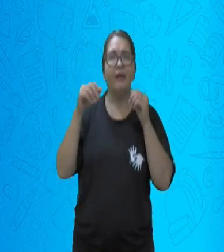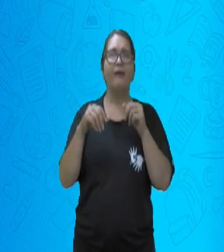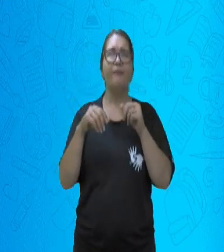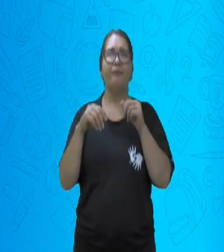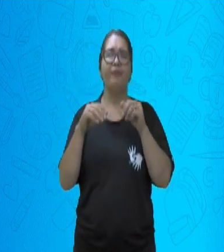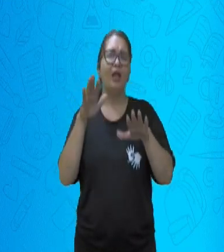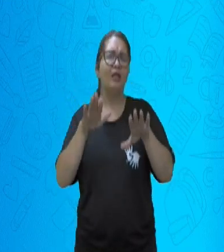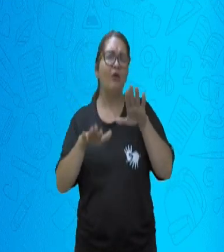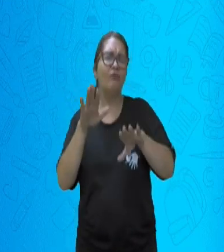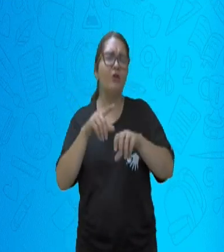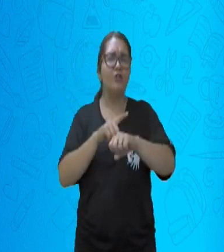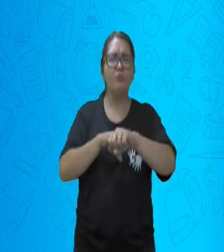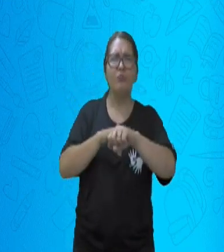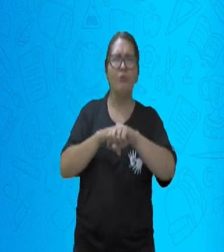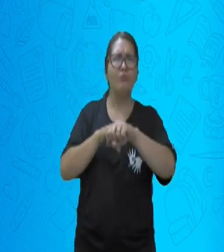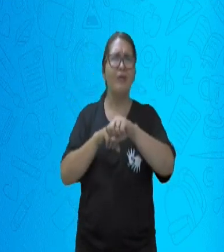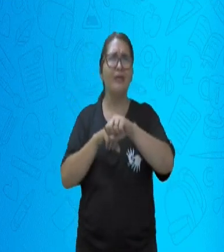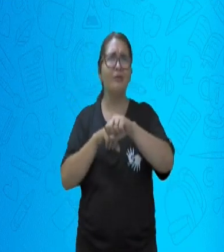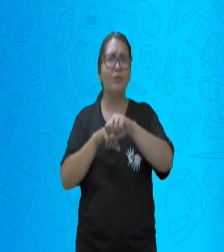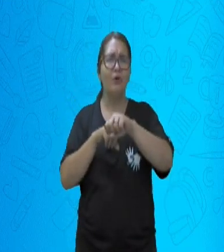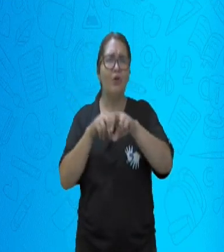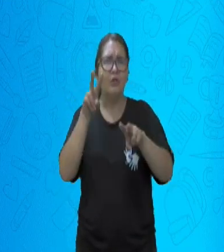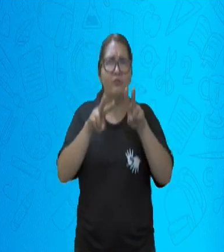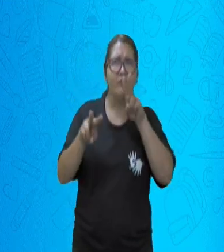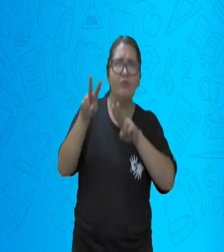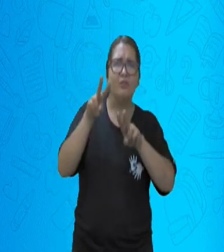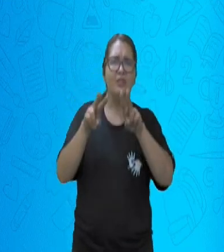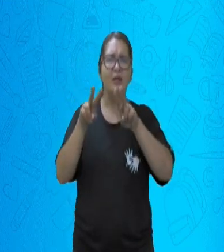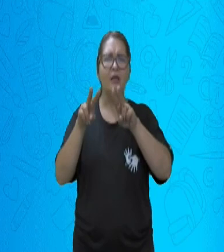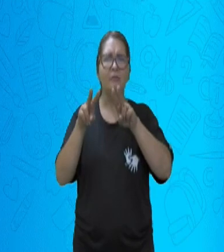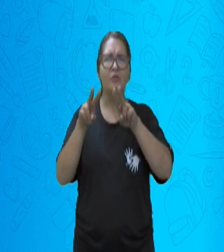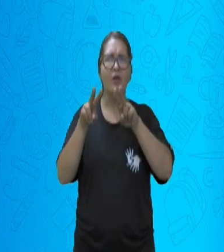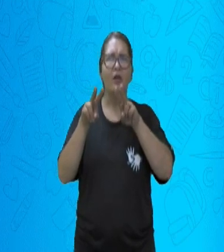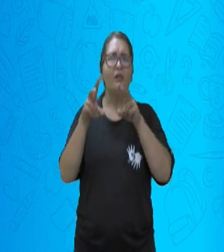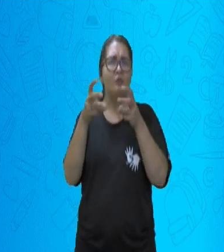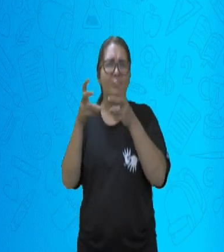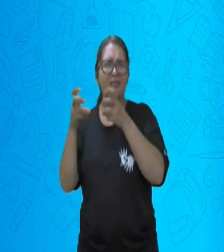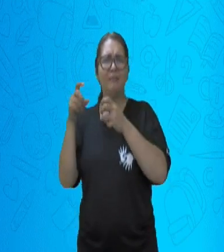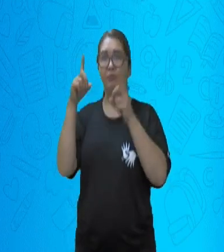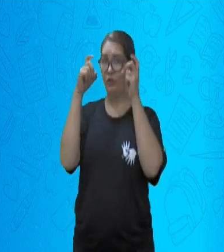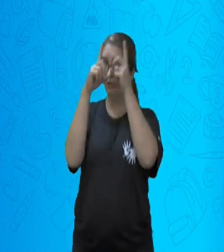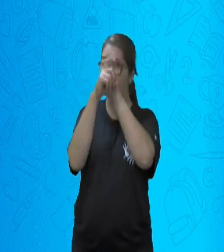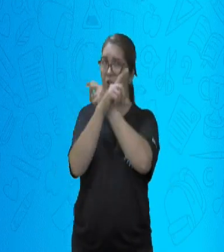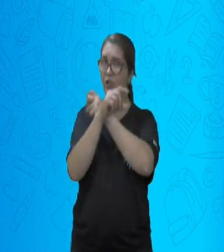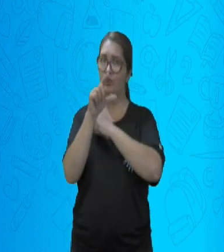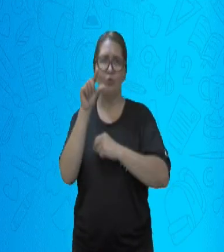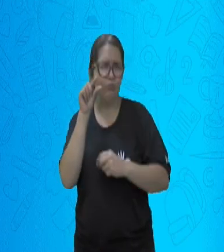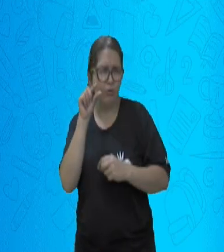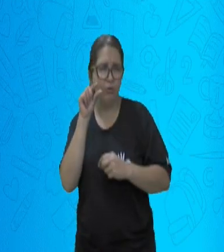conseguir só pela casa das unidades ou pela casa das dezenas. Vamos entender isso.